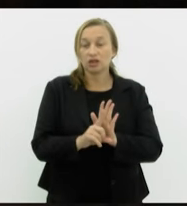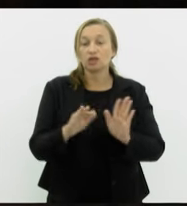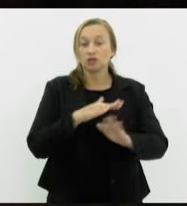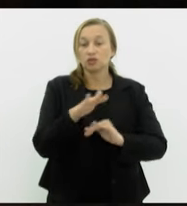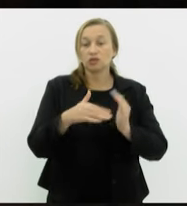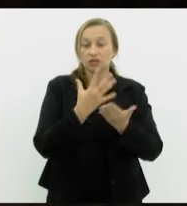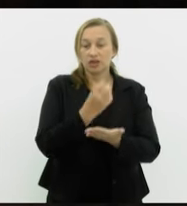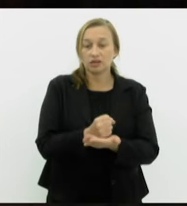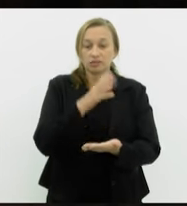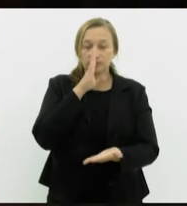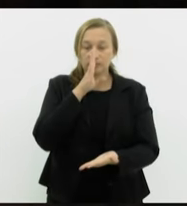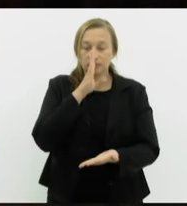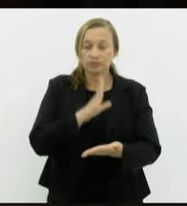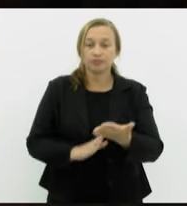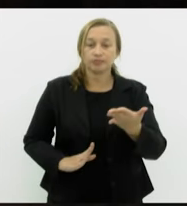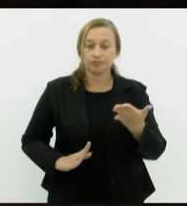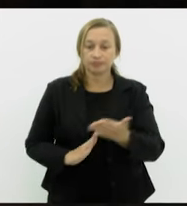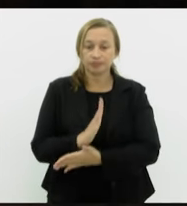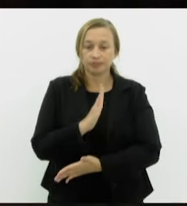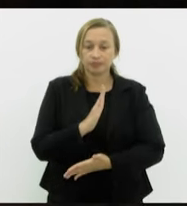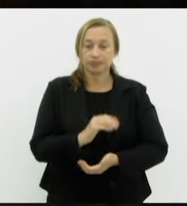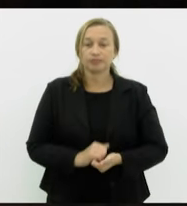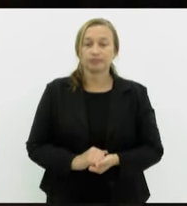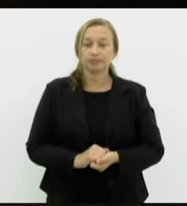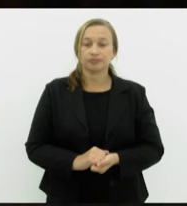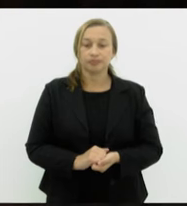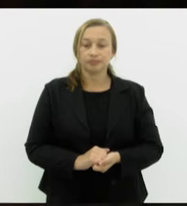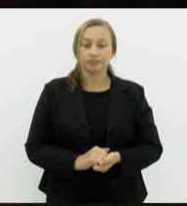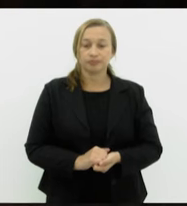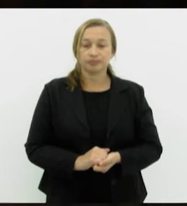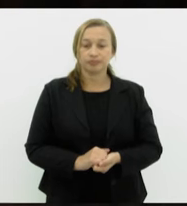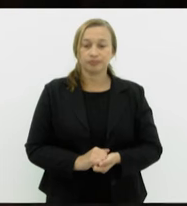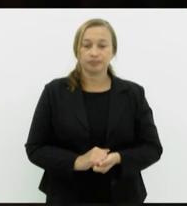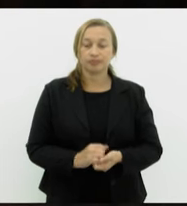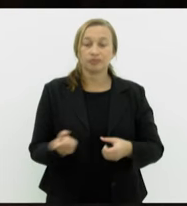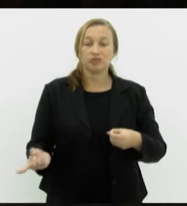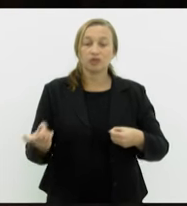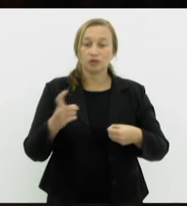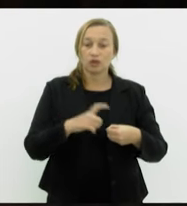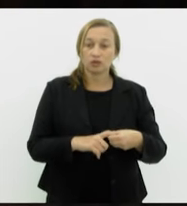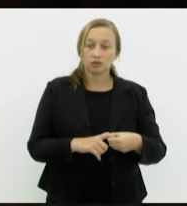que aprovam, permaneçam como estão. Aprovado.